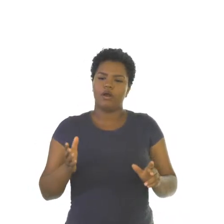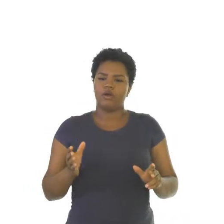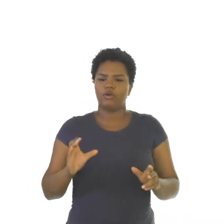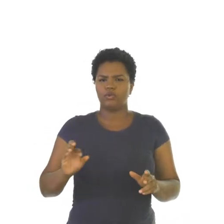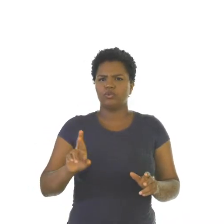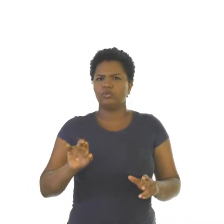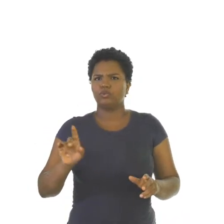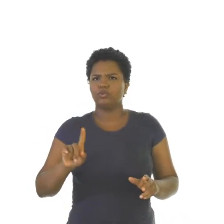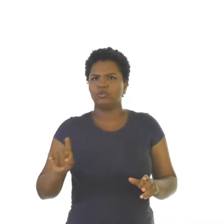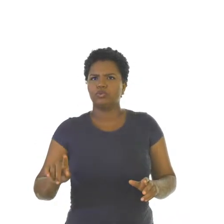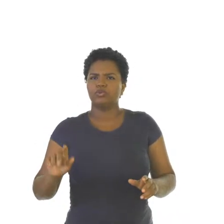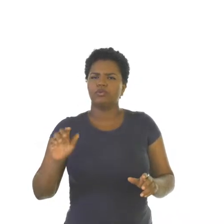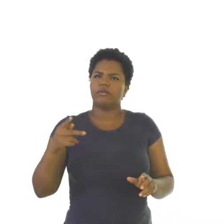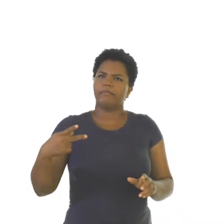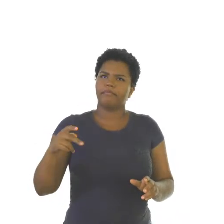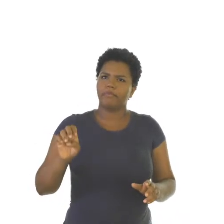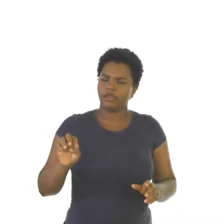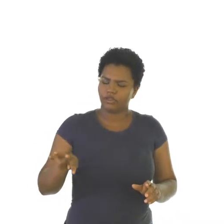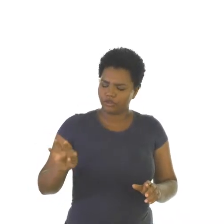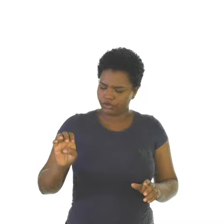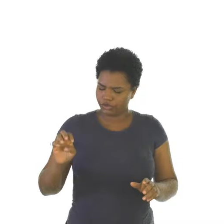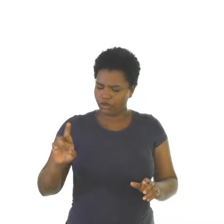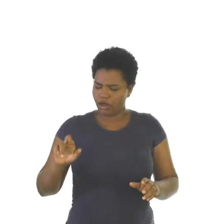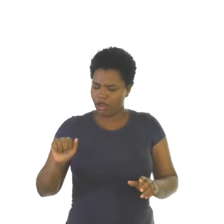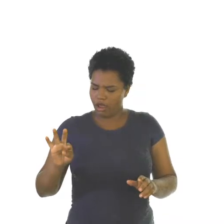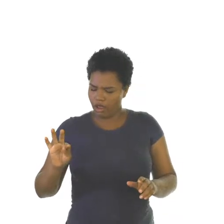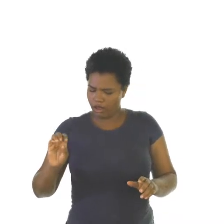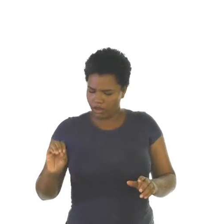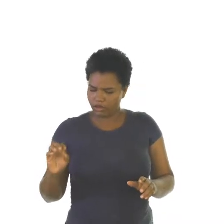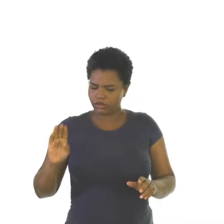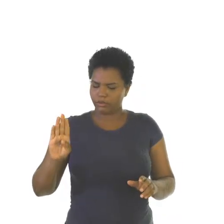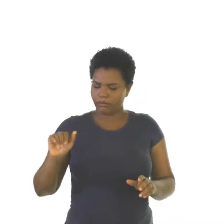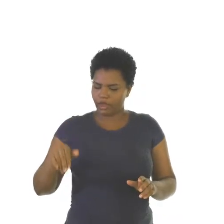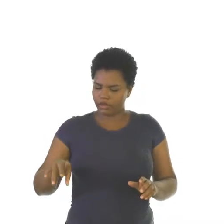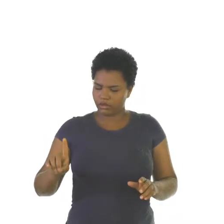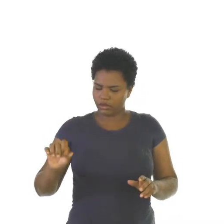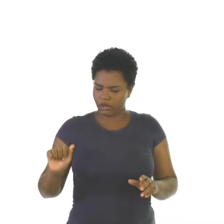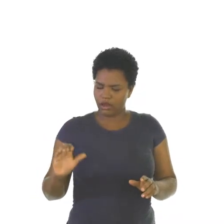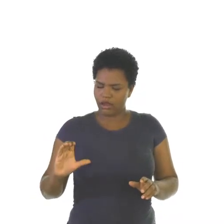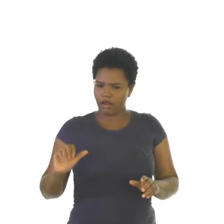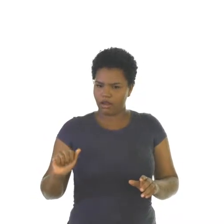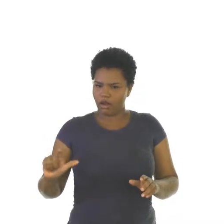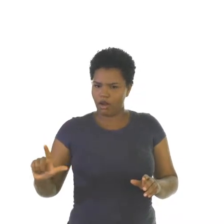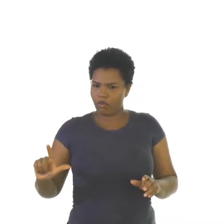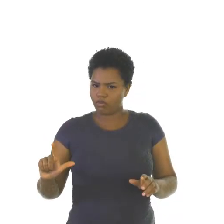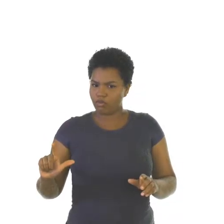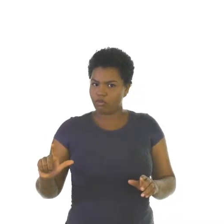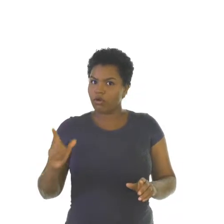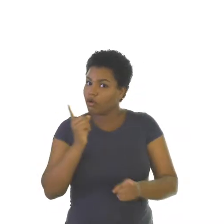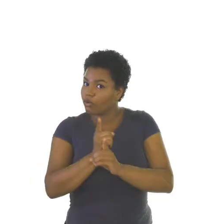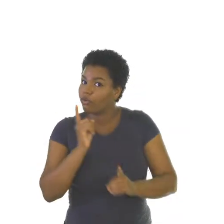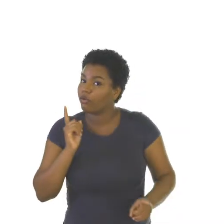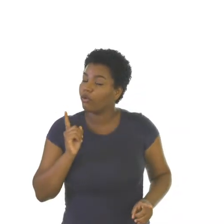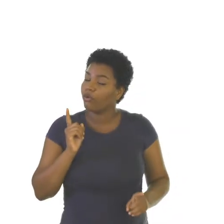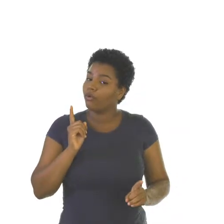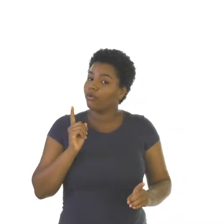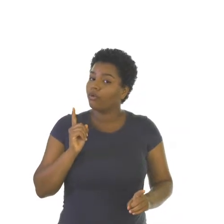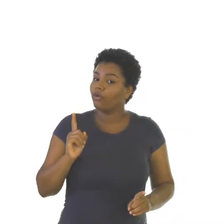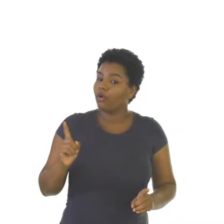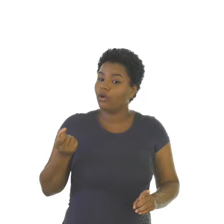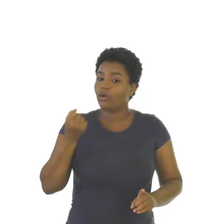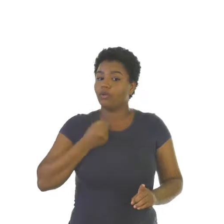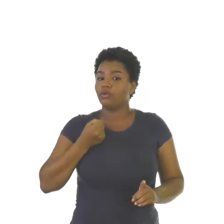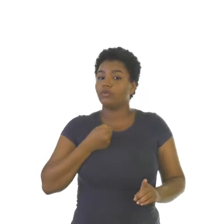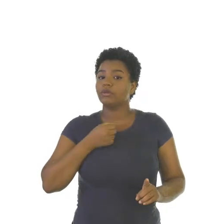pente, rato, vinho, banda, cal. Achou? Descobriu? Qual é o número 5,